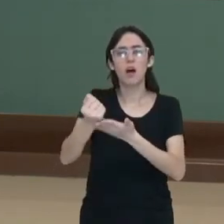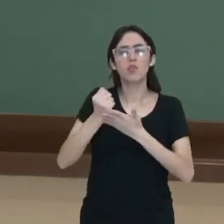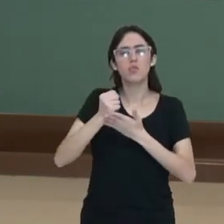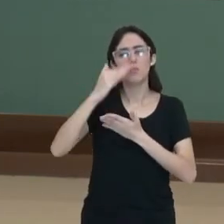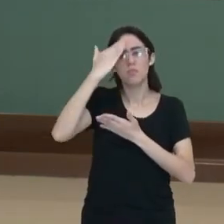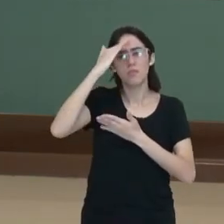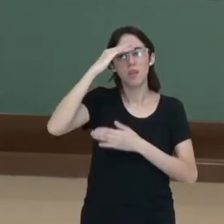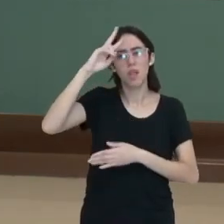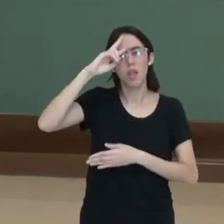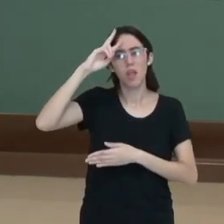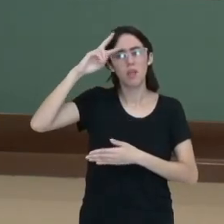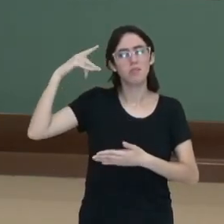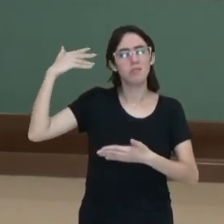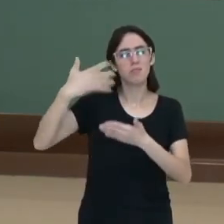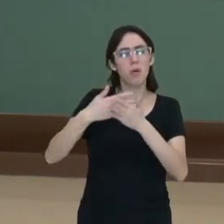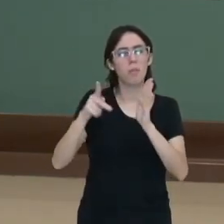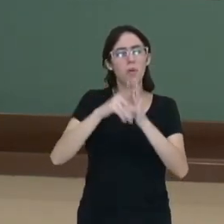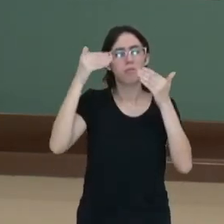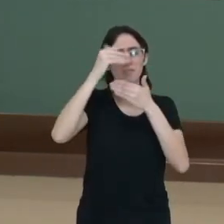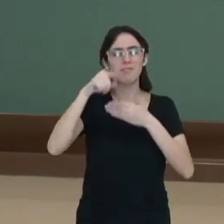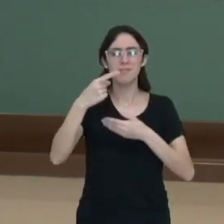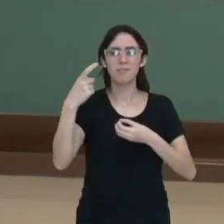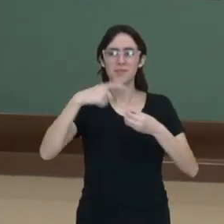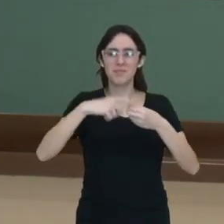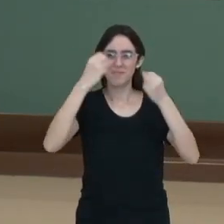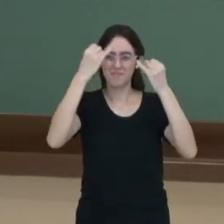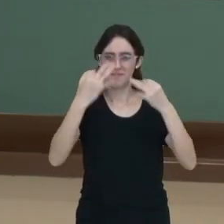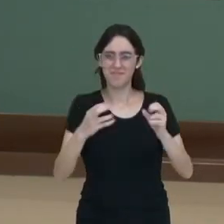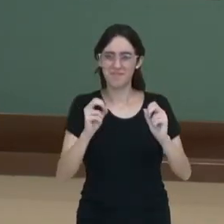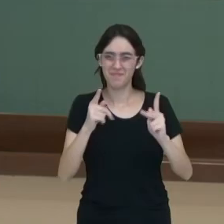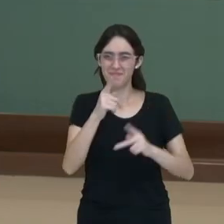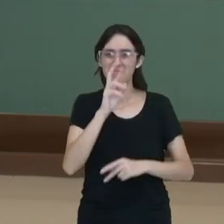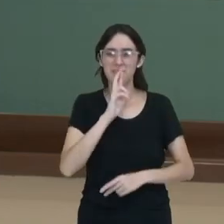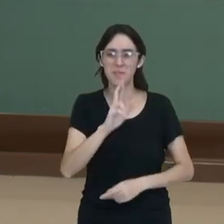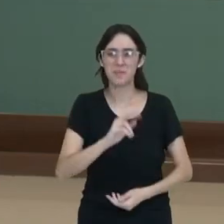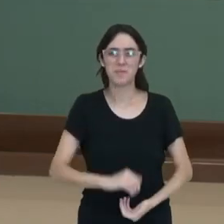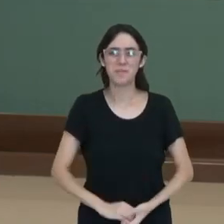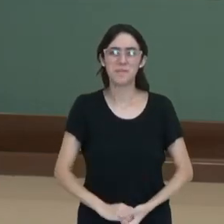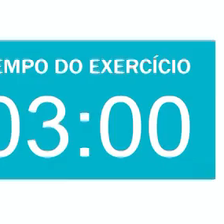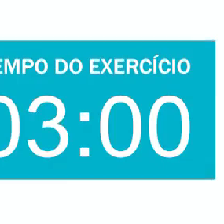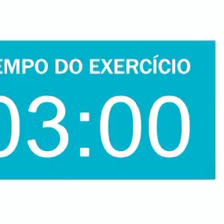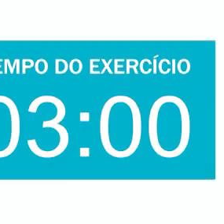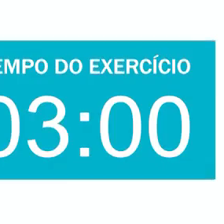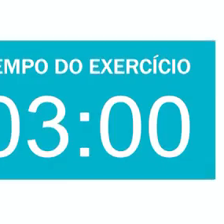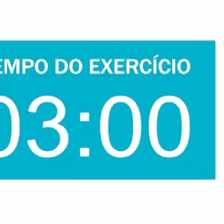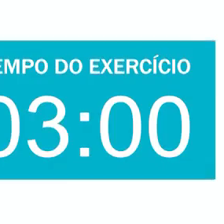a história do islamismo? Daqui a pouquinho nós voltamos. Corrigimos junto.